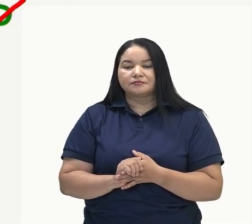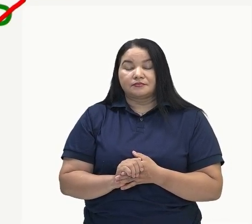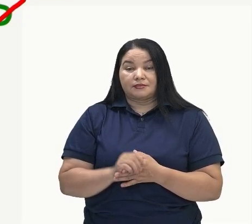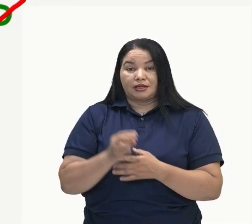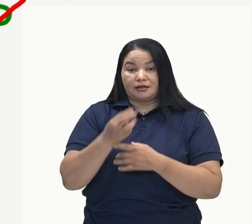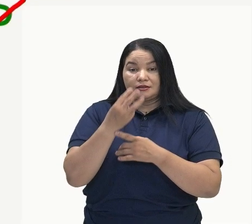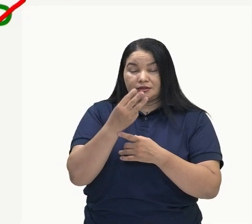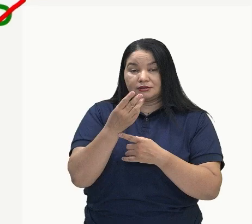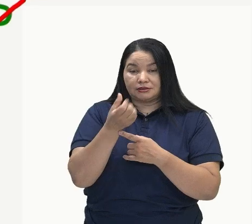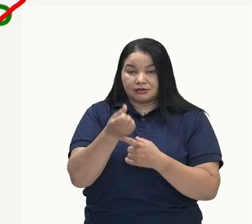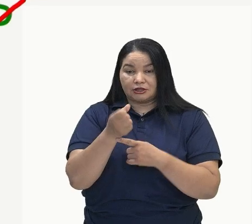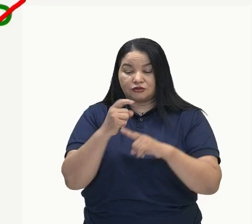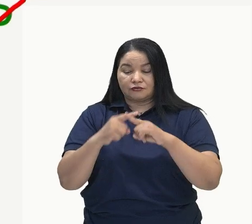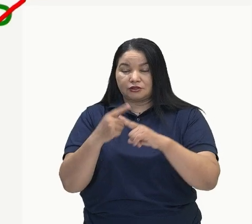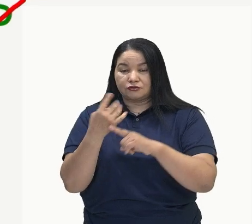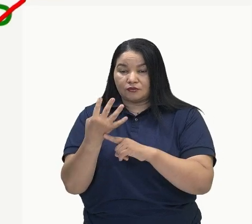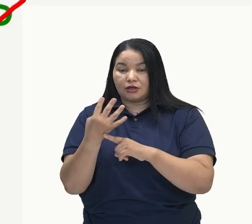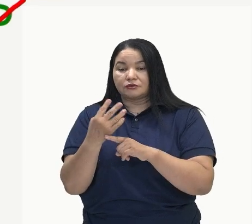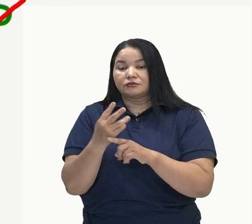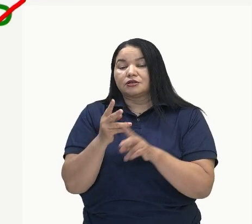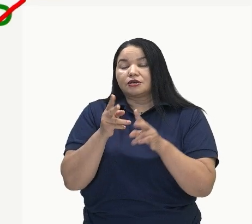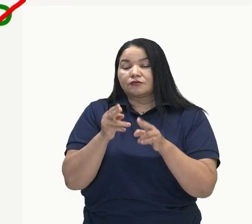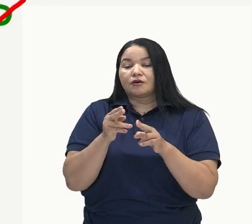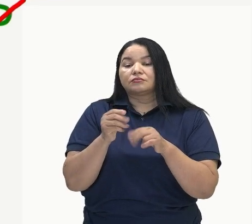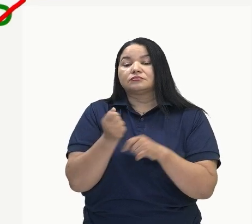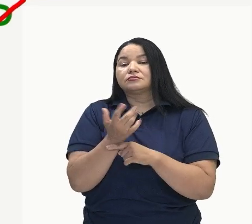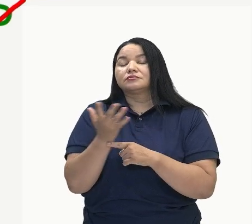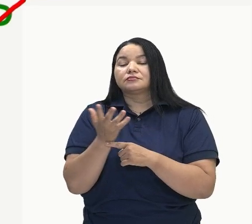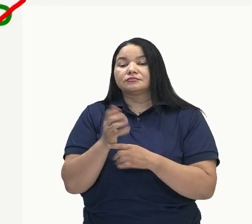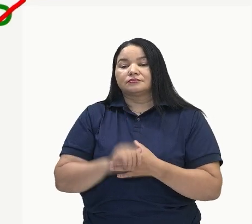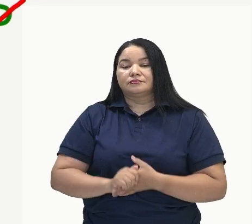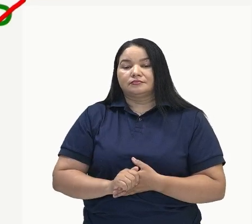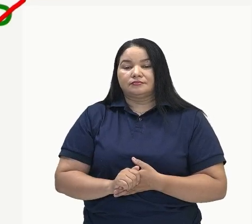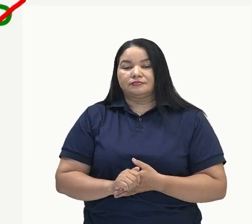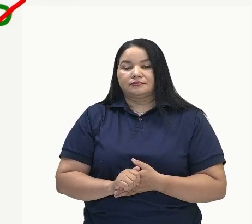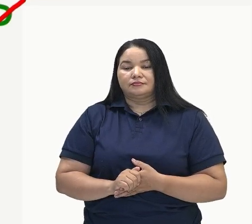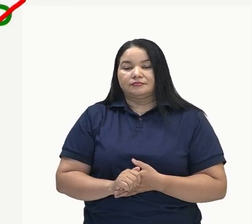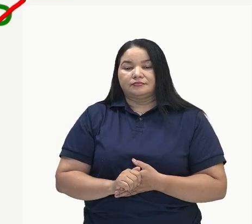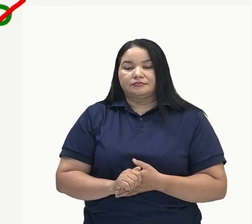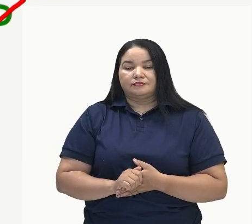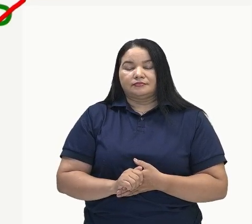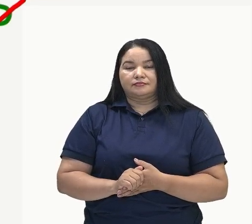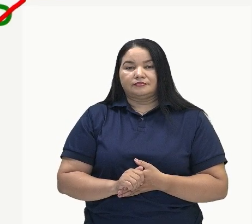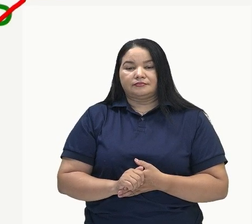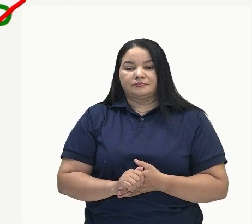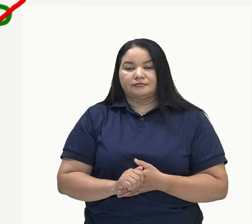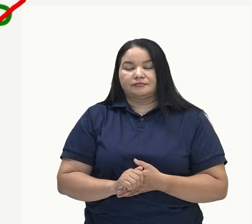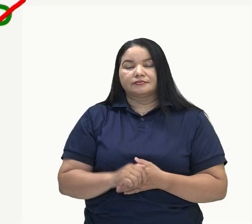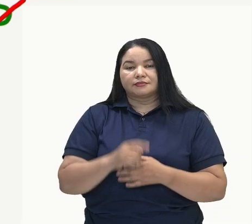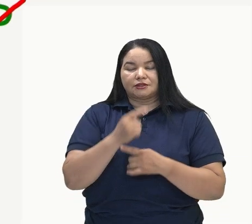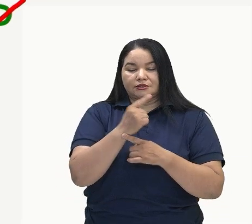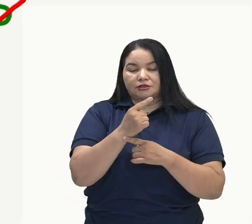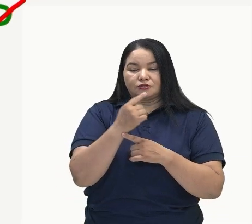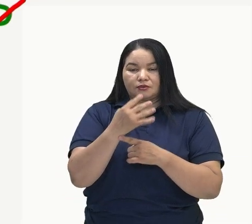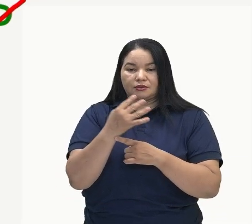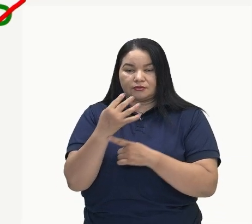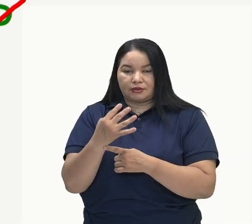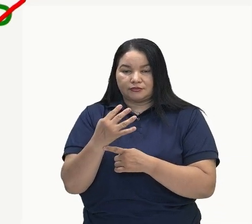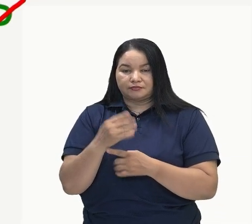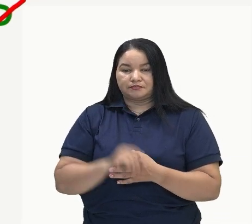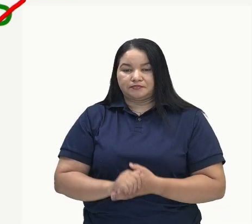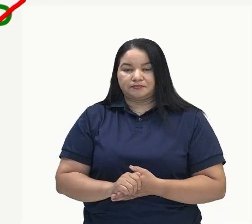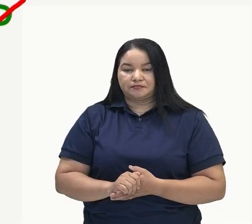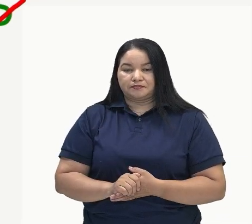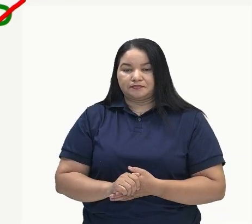36 vezes 4 é igual a 144. Vou colocar mais aqui embaixo,